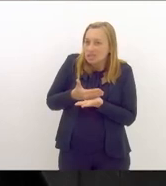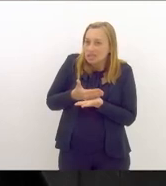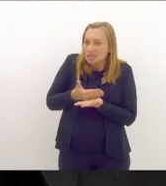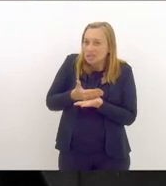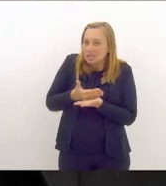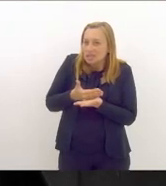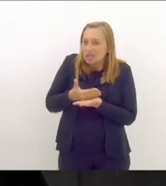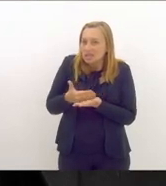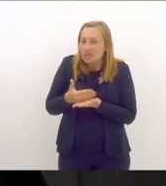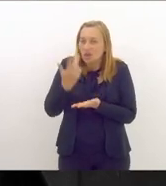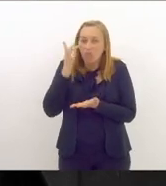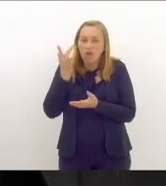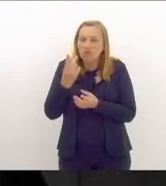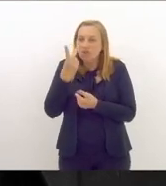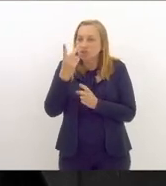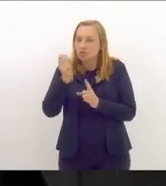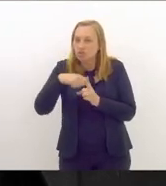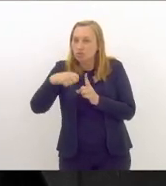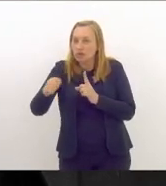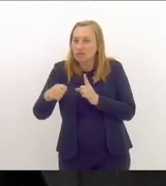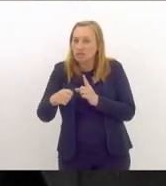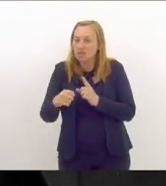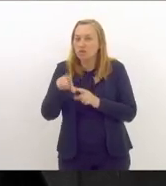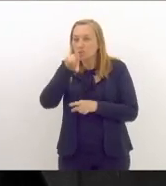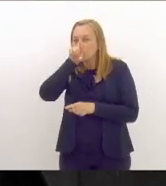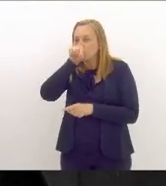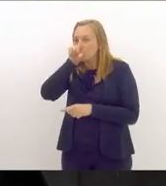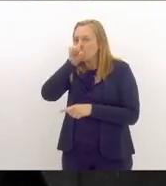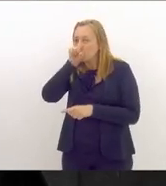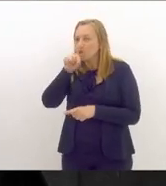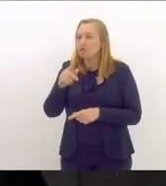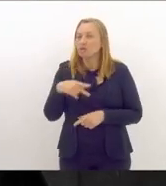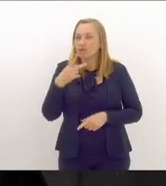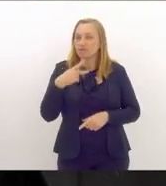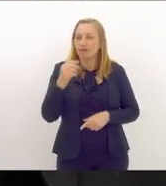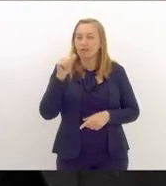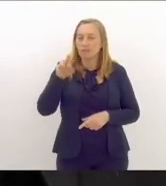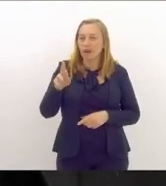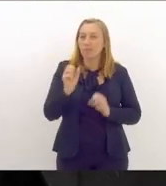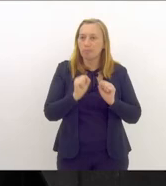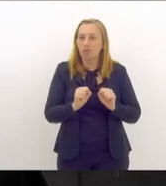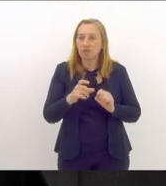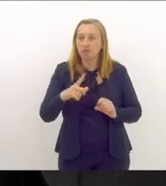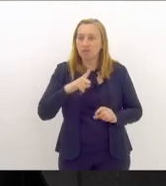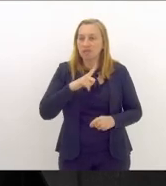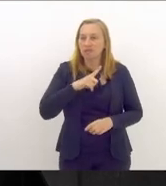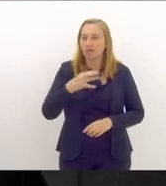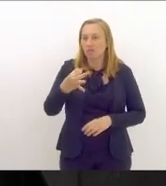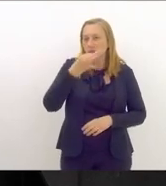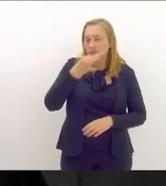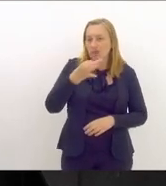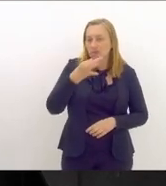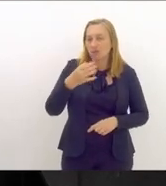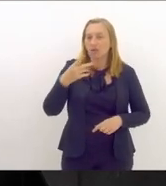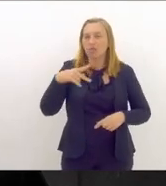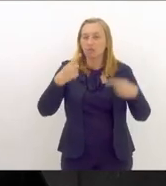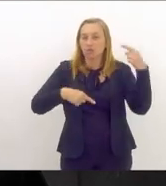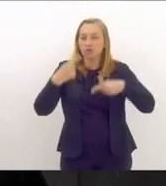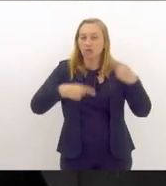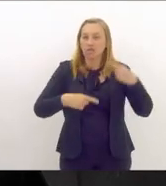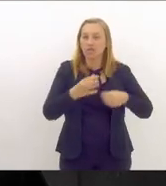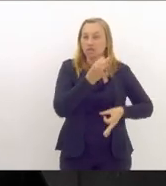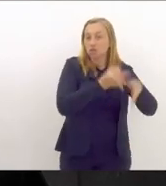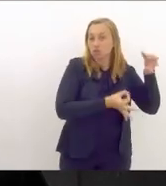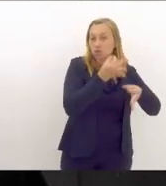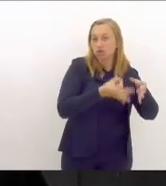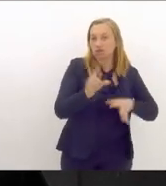devia ter uns 2 meses daquele Twitter, onde diz, né, bar pode ter opinião política, juiz não.